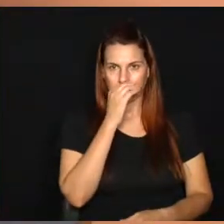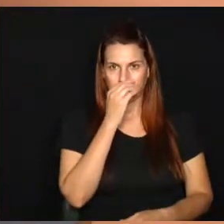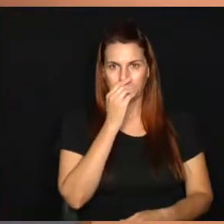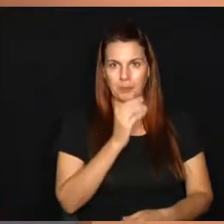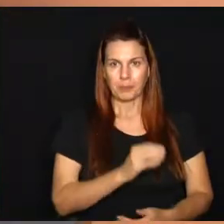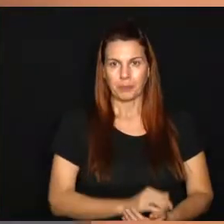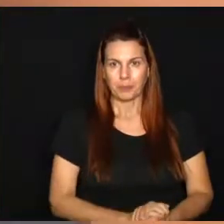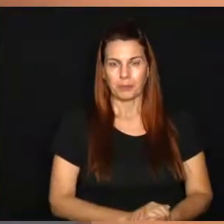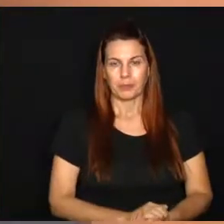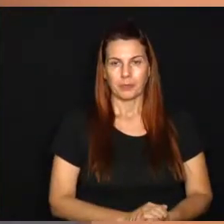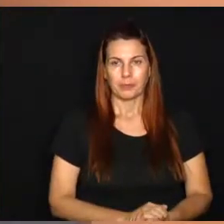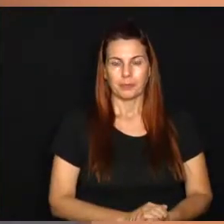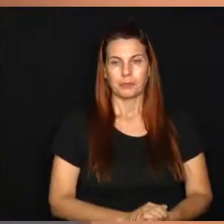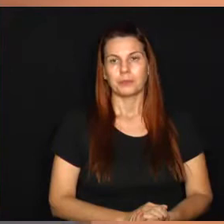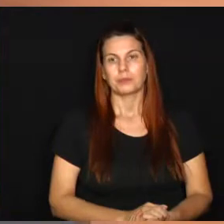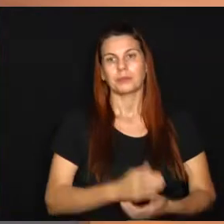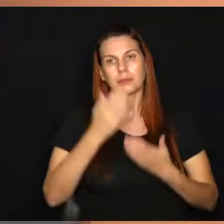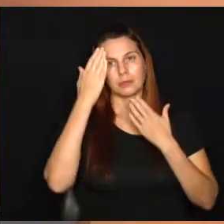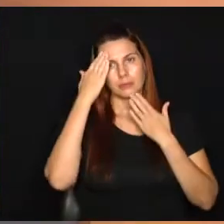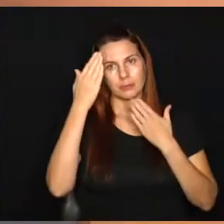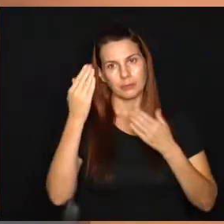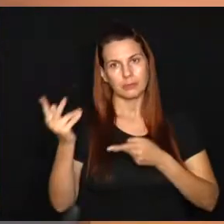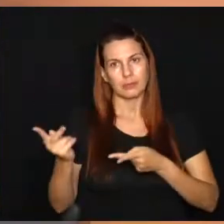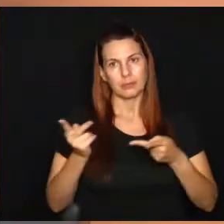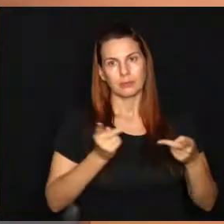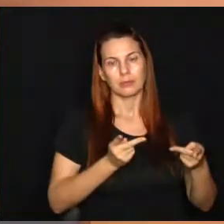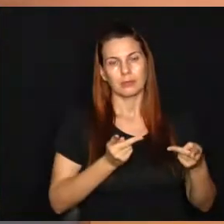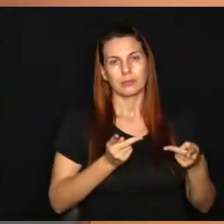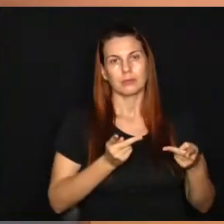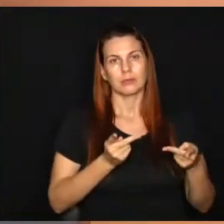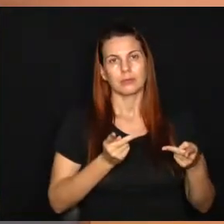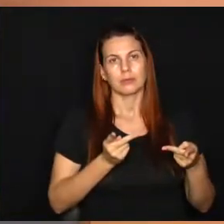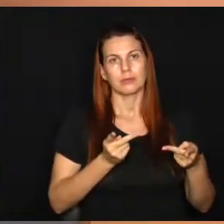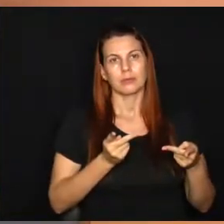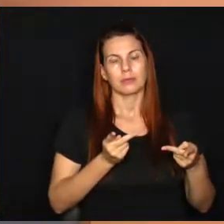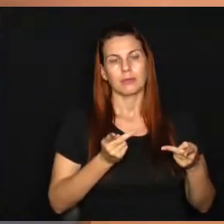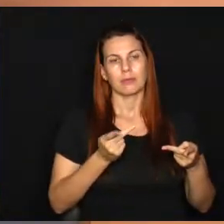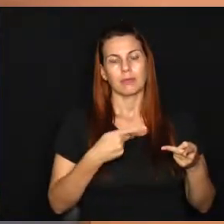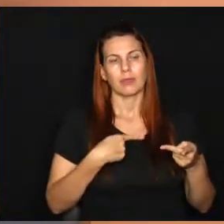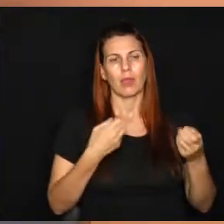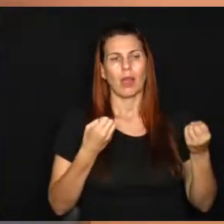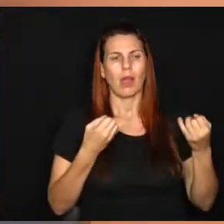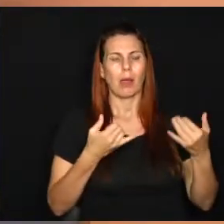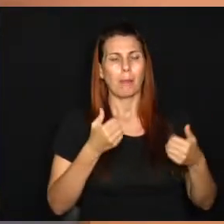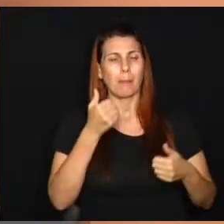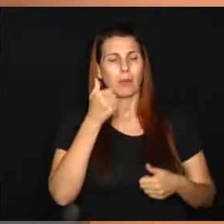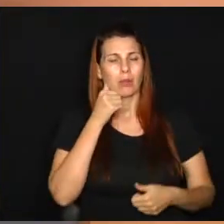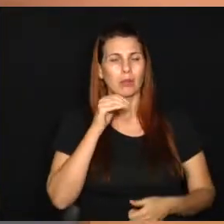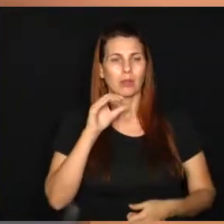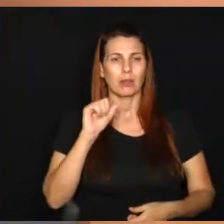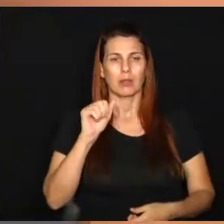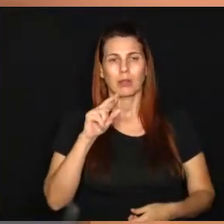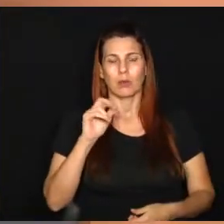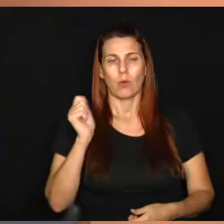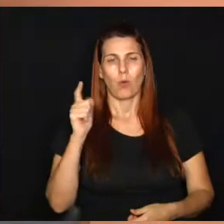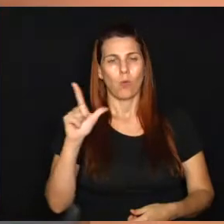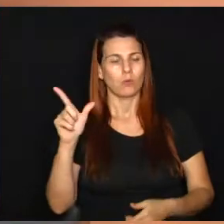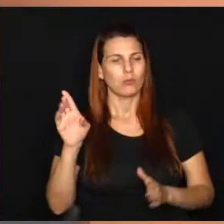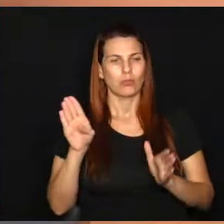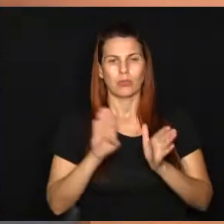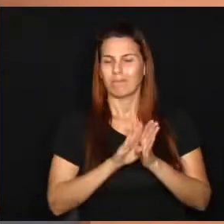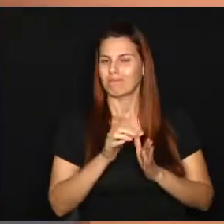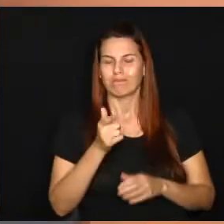Obrigada pelo convite. Também eu já quero justificar que a Carol não conseguiu chegar, acabou de me mandar uma mensagem aqui,